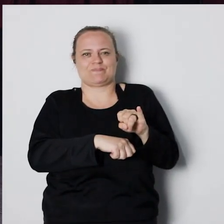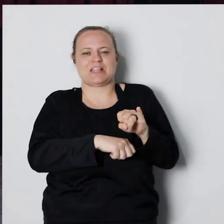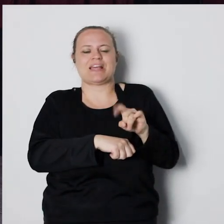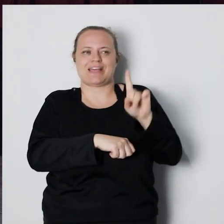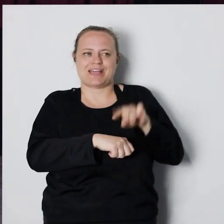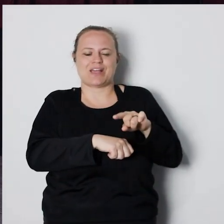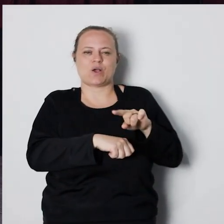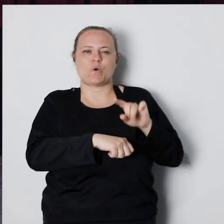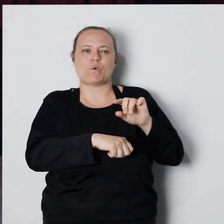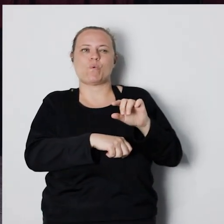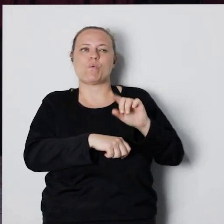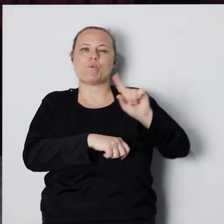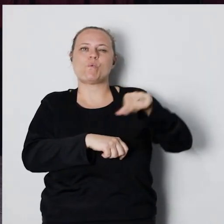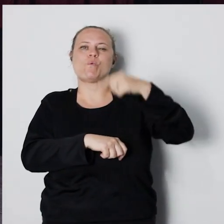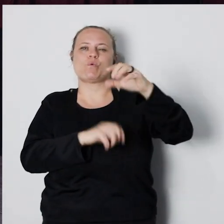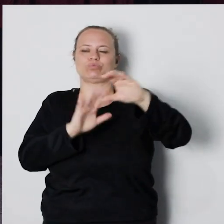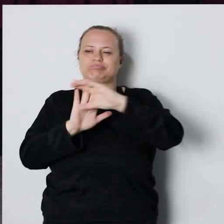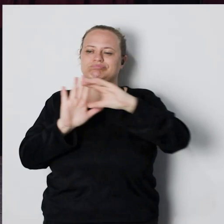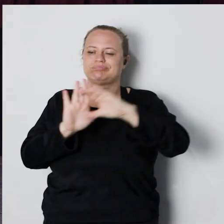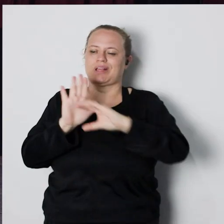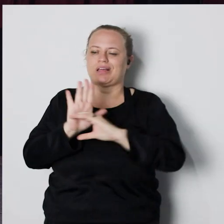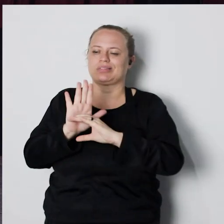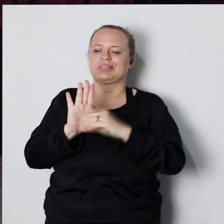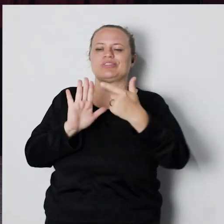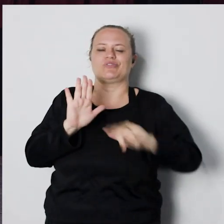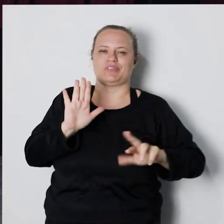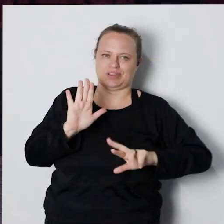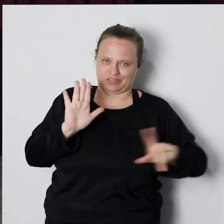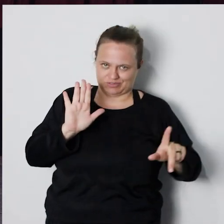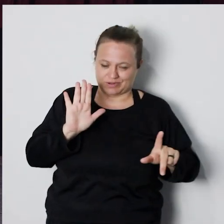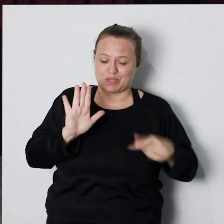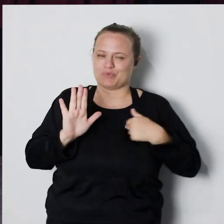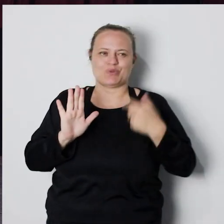tiver uma mudança radical nesse país, certo?